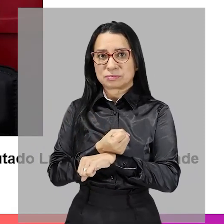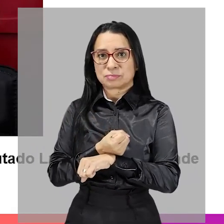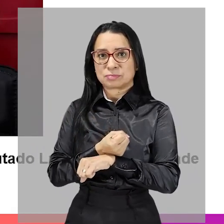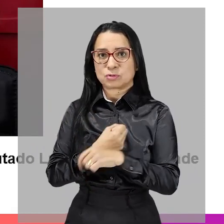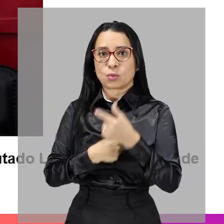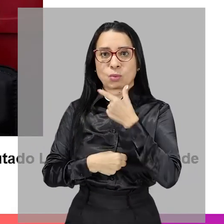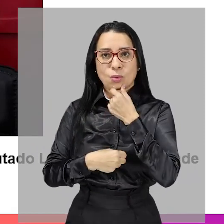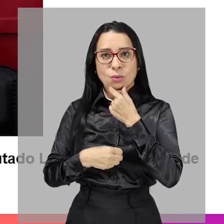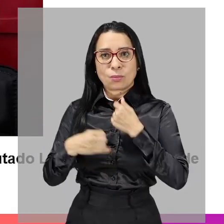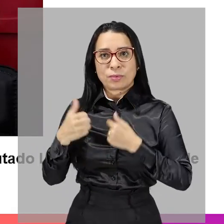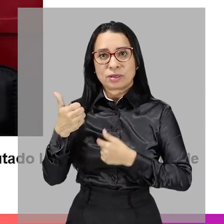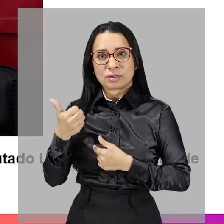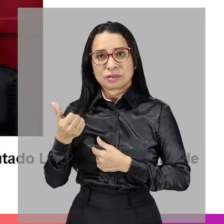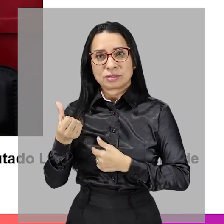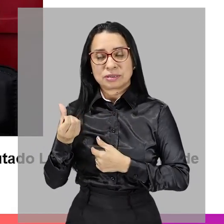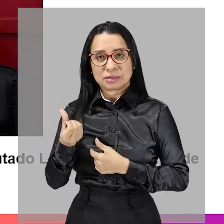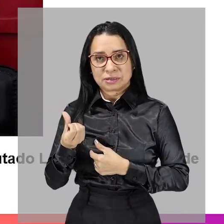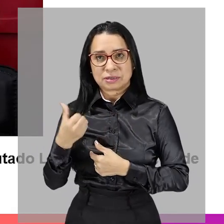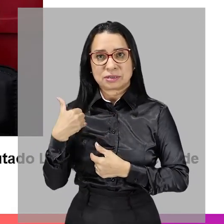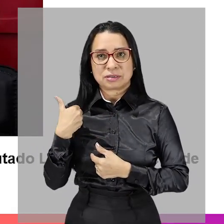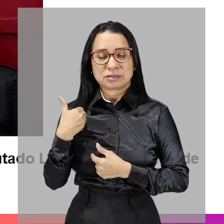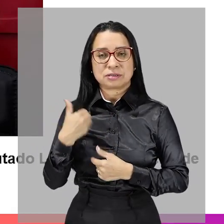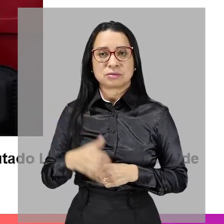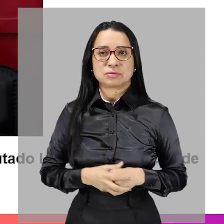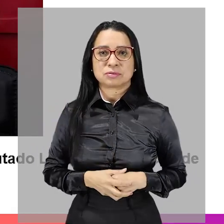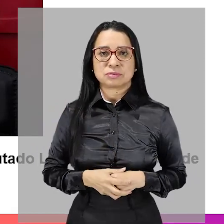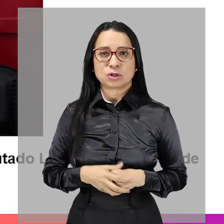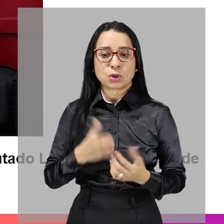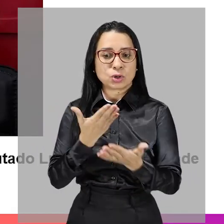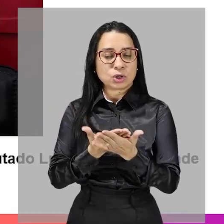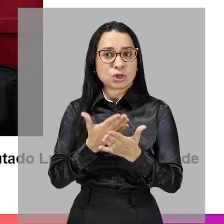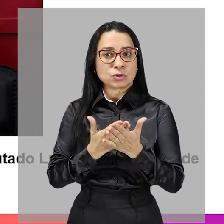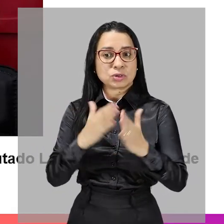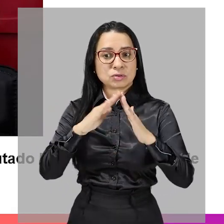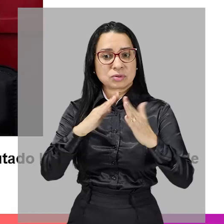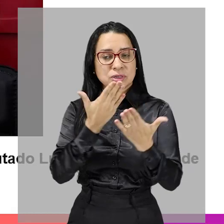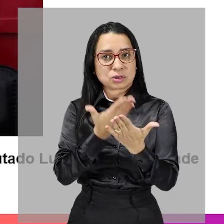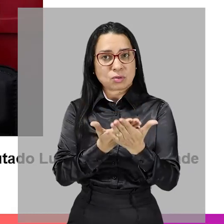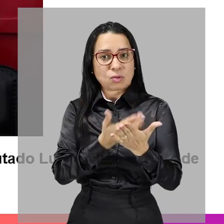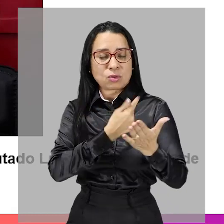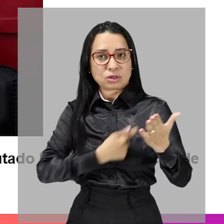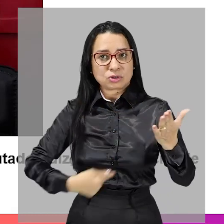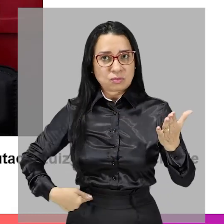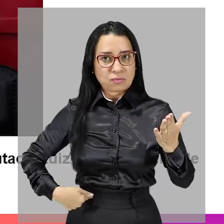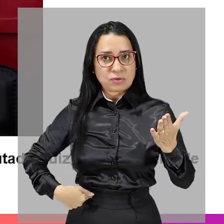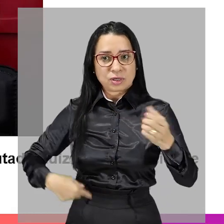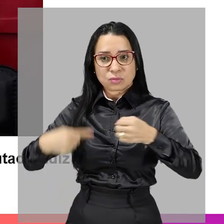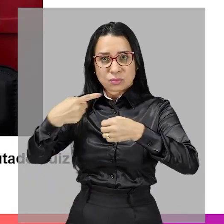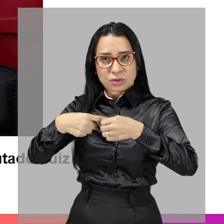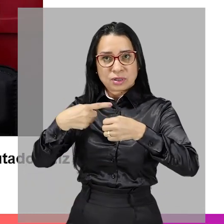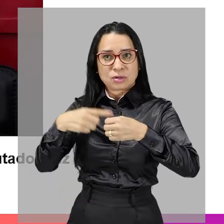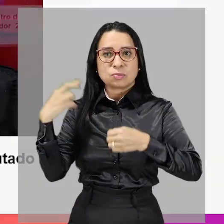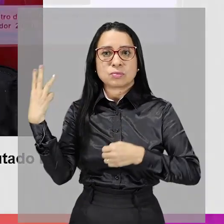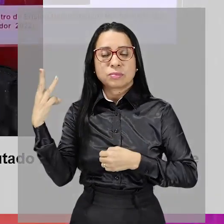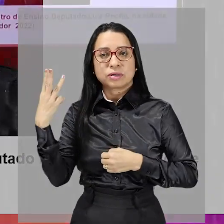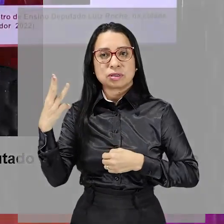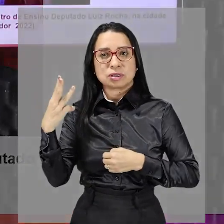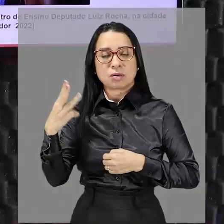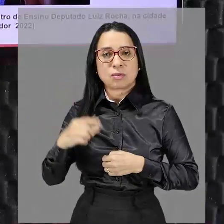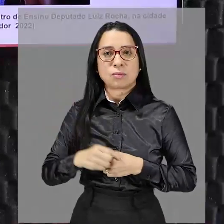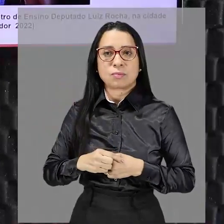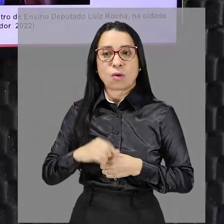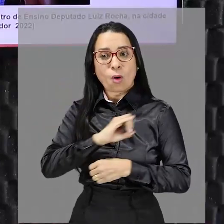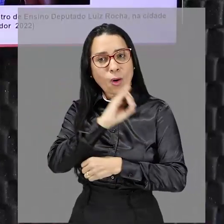era estudante do Centro de Ensino Deputado Luiz Rocha, que fica na cidade de São Domingos do Maranhão. Então, um